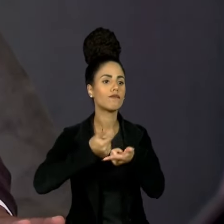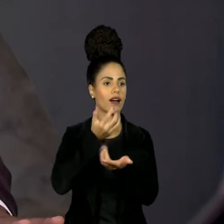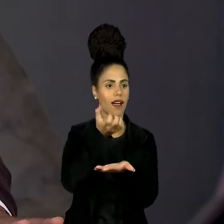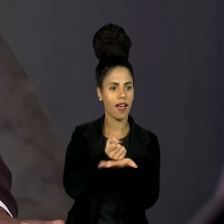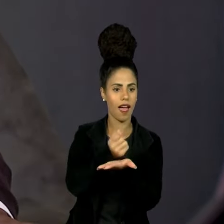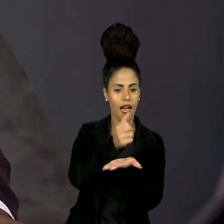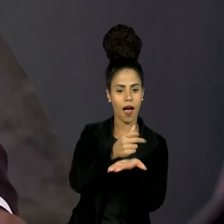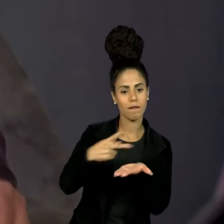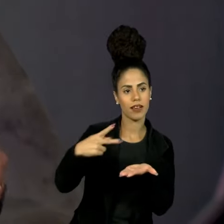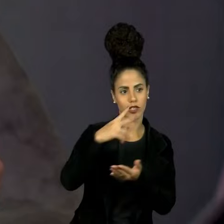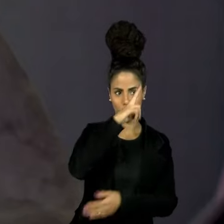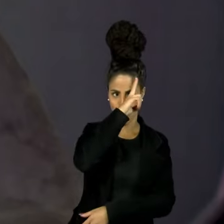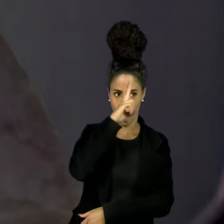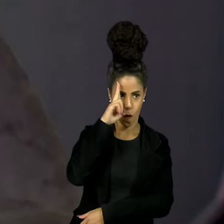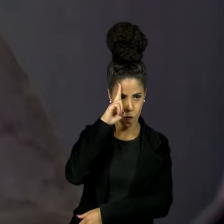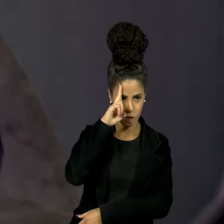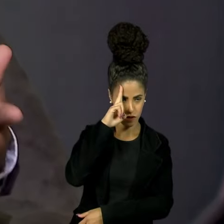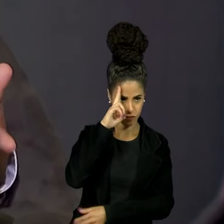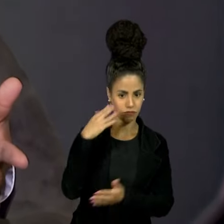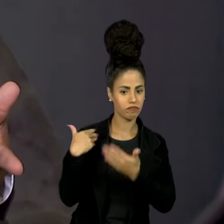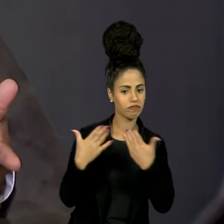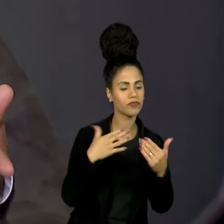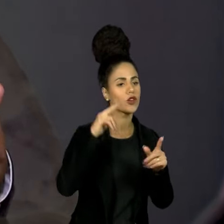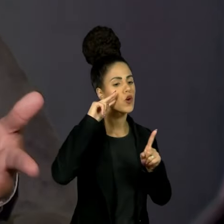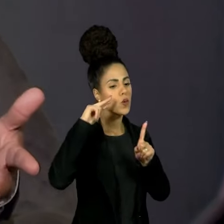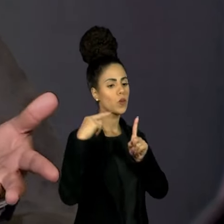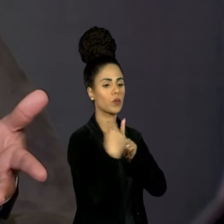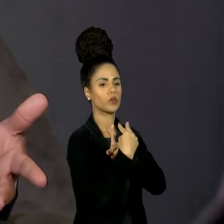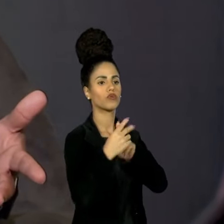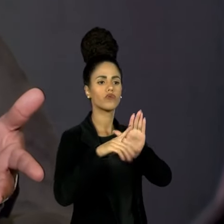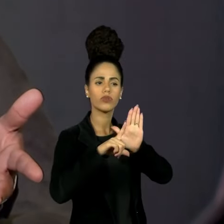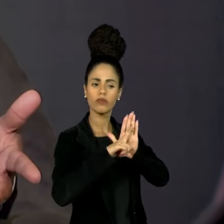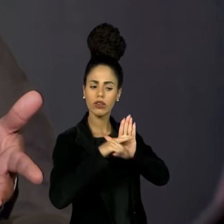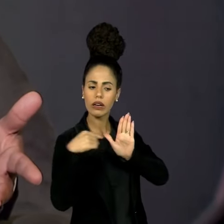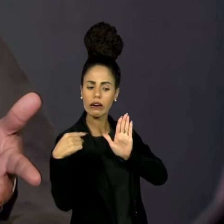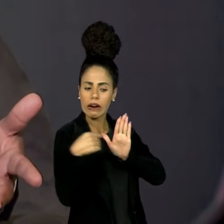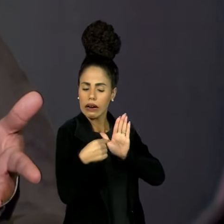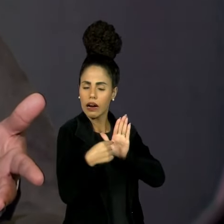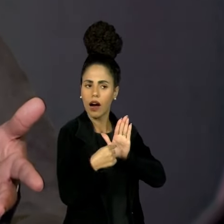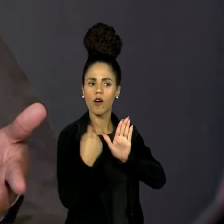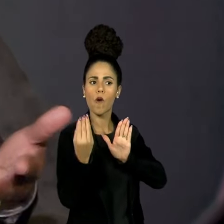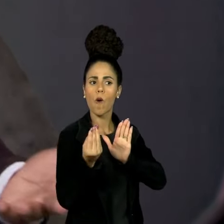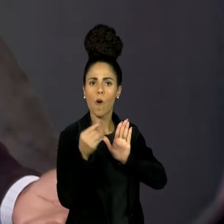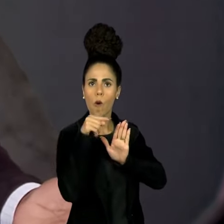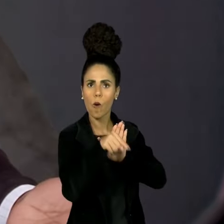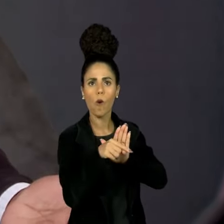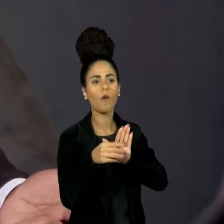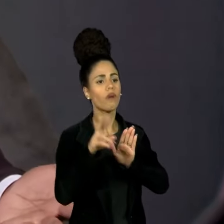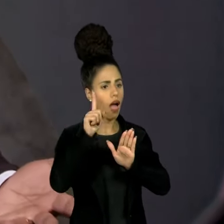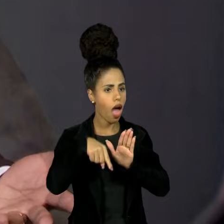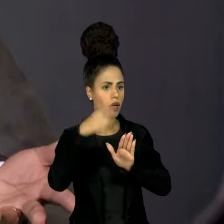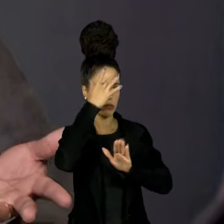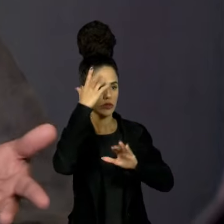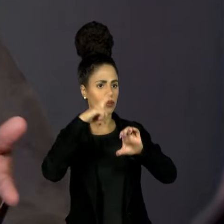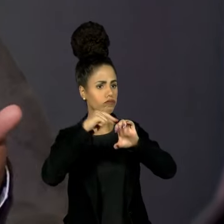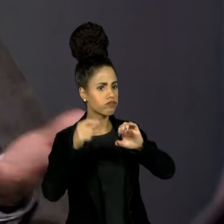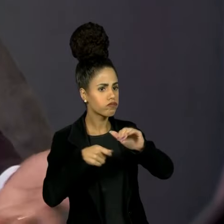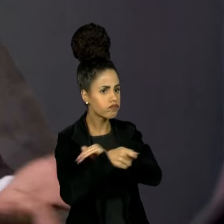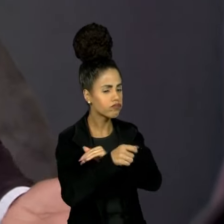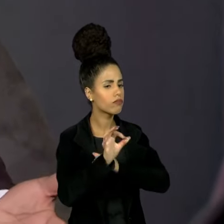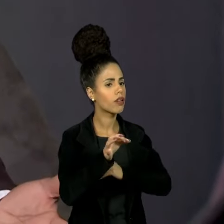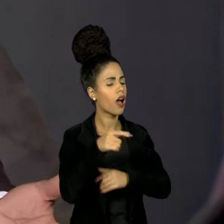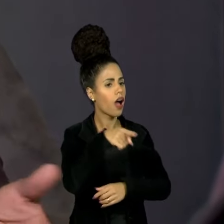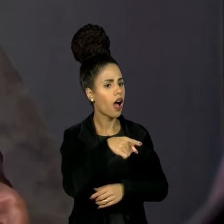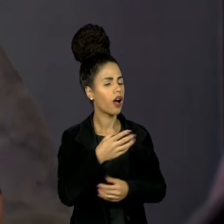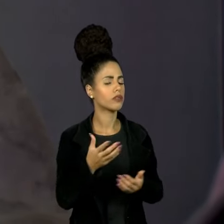aplicativo, né? Ou seja, do ponto de vista legal, eles são praticamente empreendedores, né? São